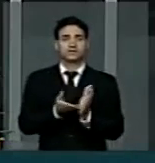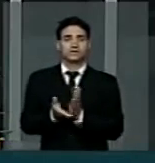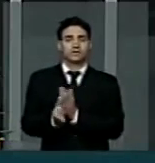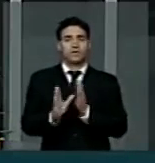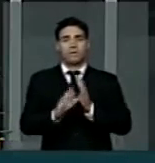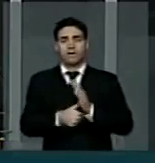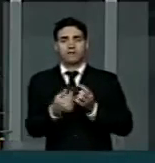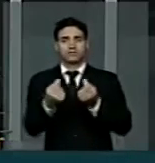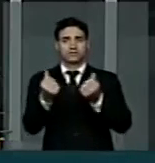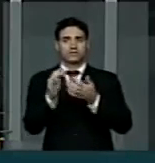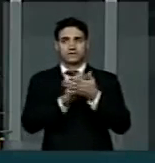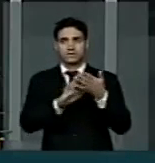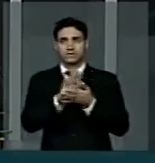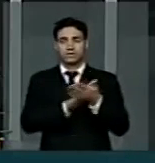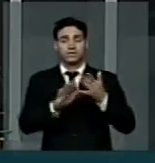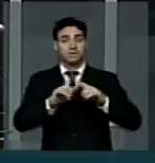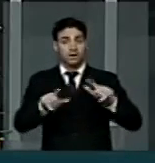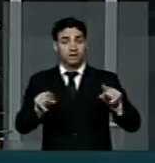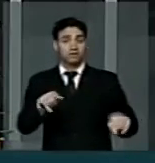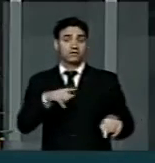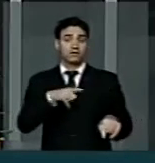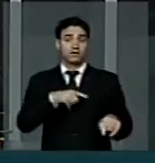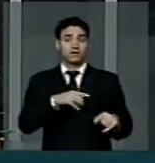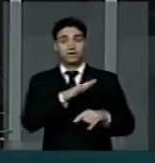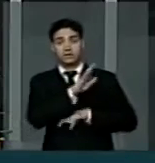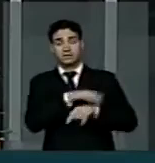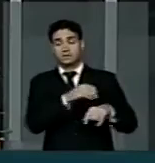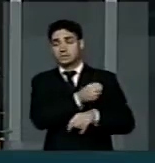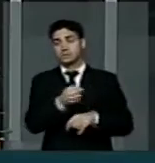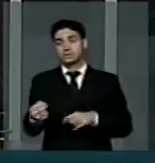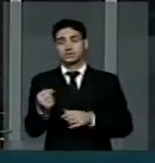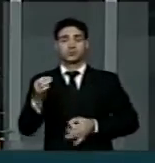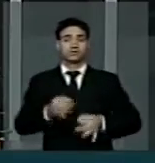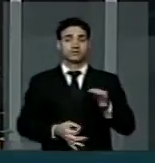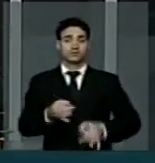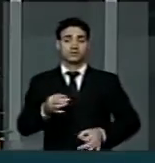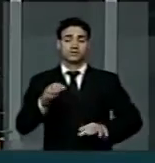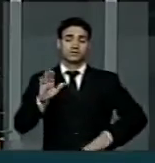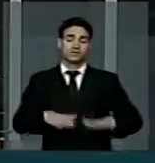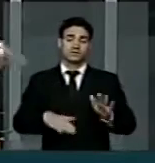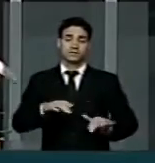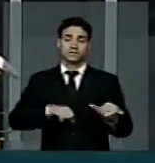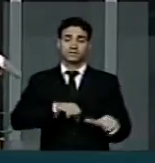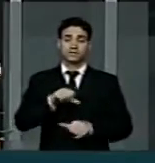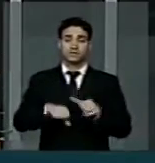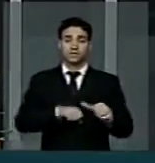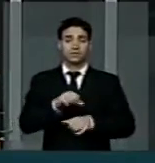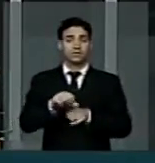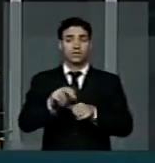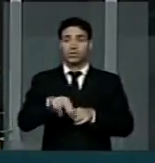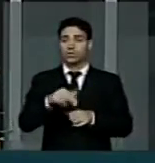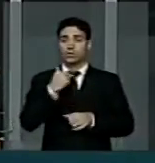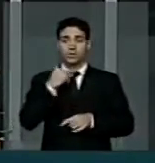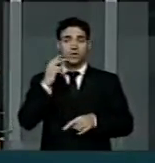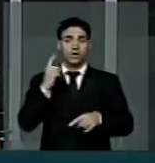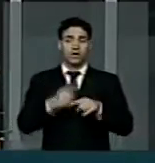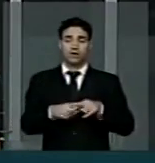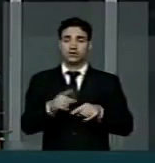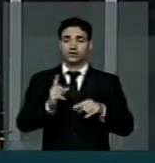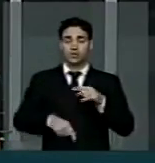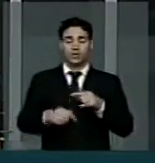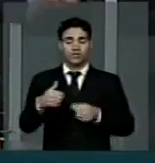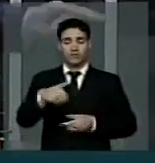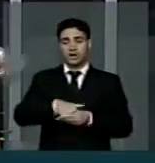mas está lá ele, chamado às barras da justiça, muitas vezes tornando-se inelegível, não pode mais disputar a